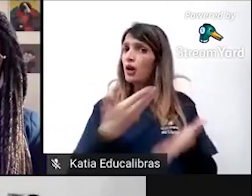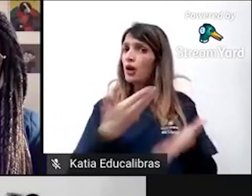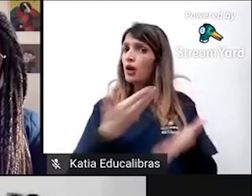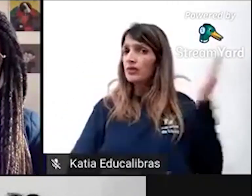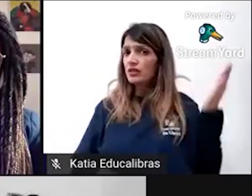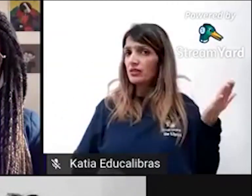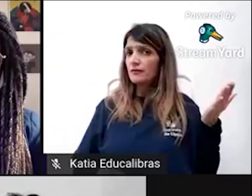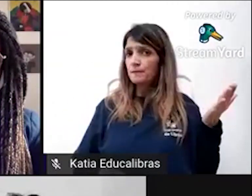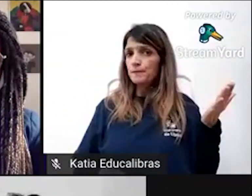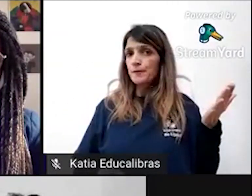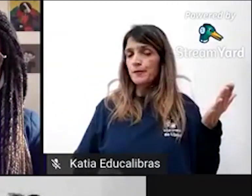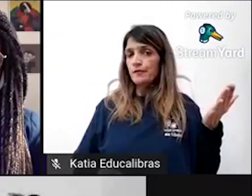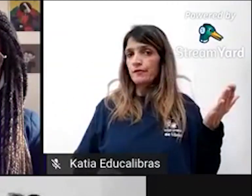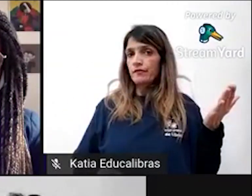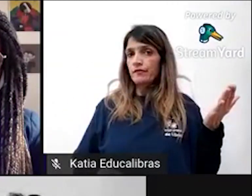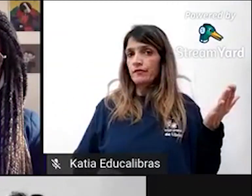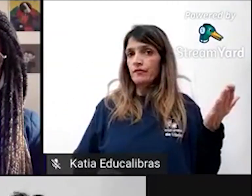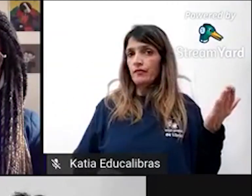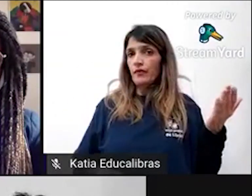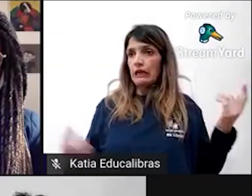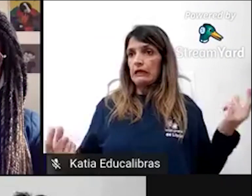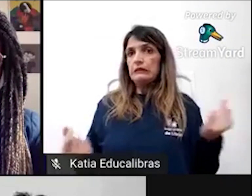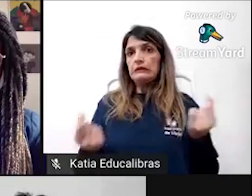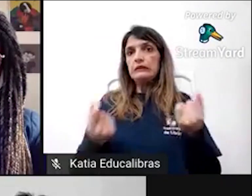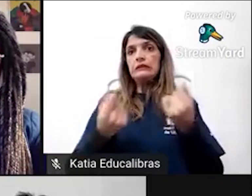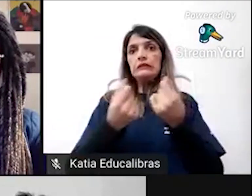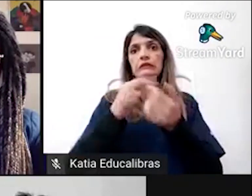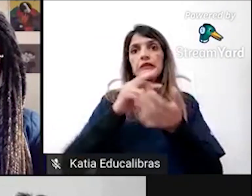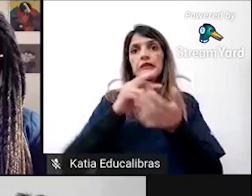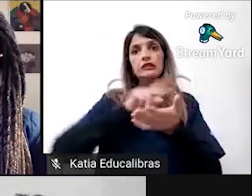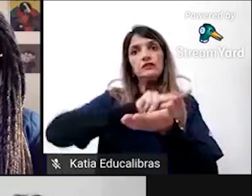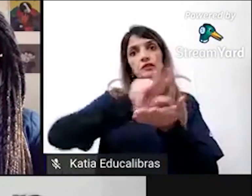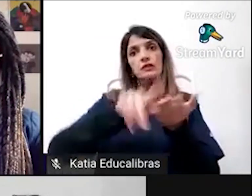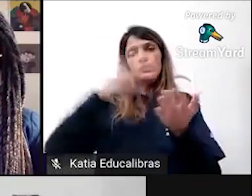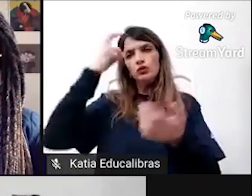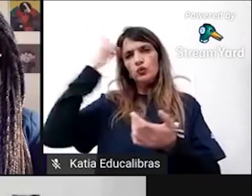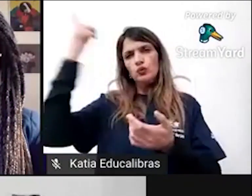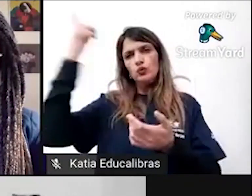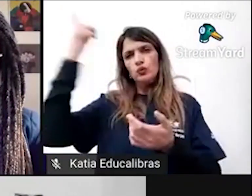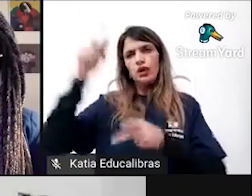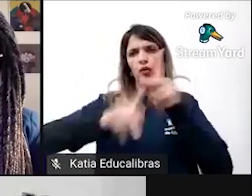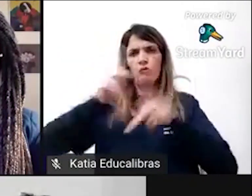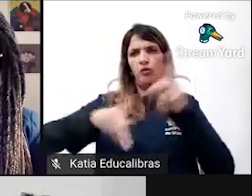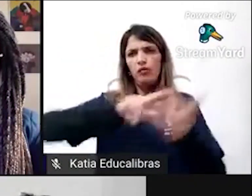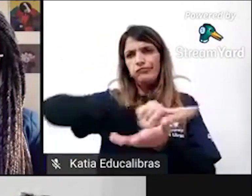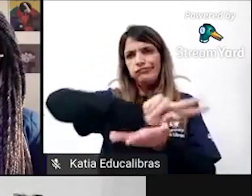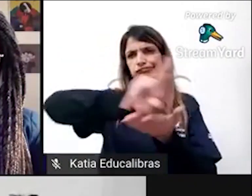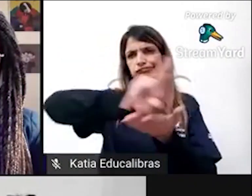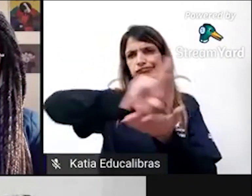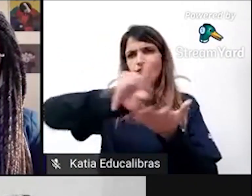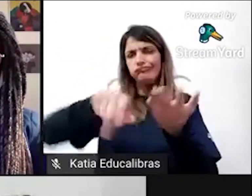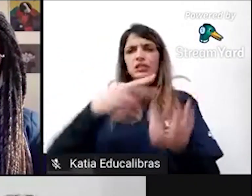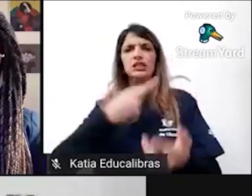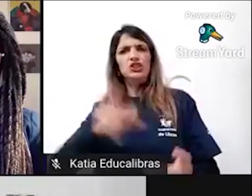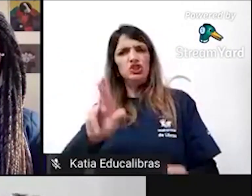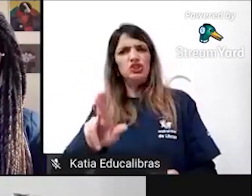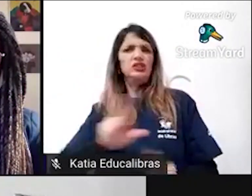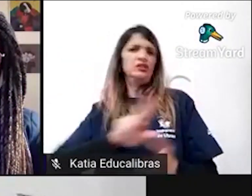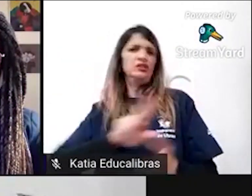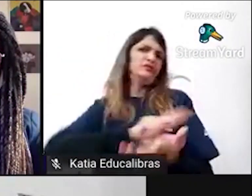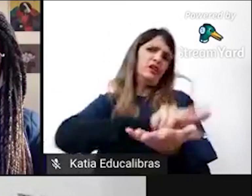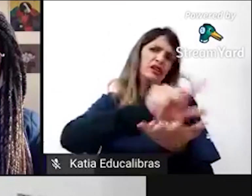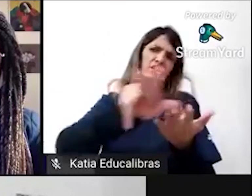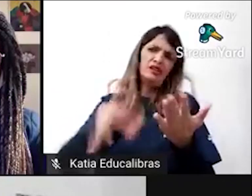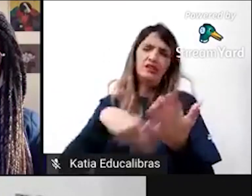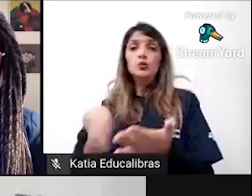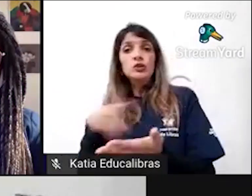essa riqueza cultural dessa diversidade, desses tantos povos. Da religiosidade, das danças,